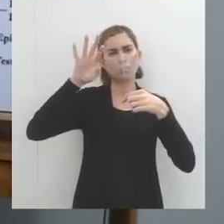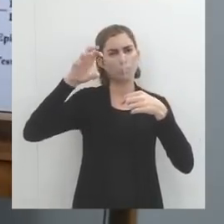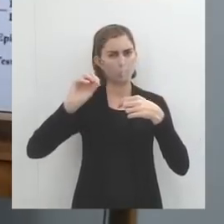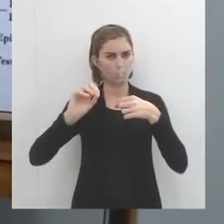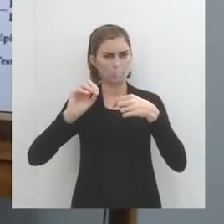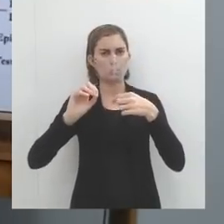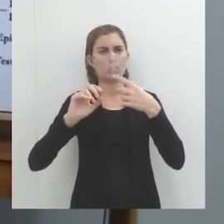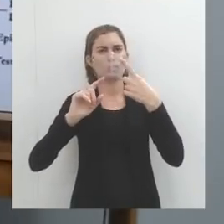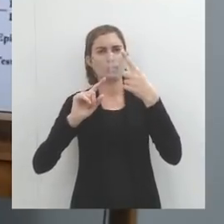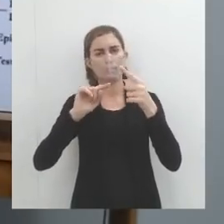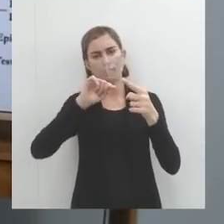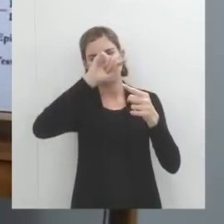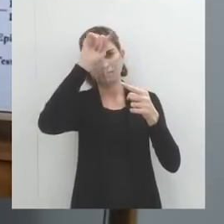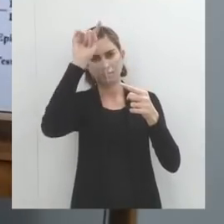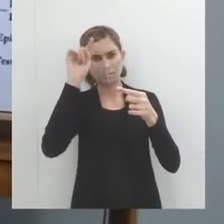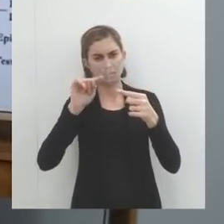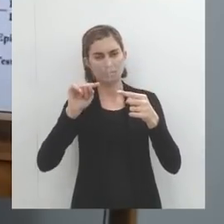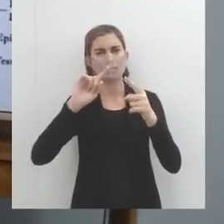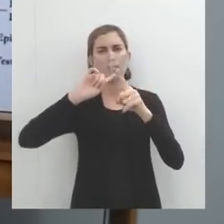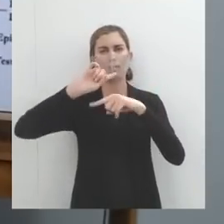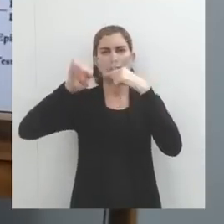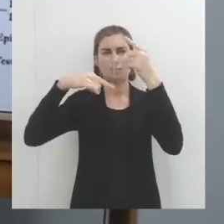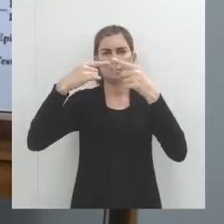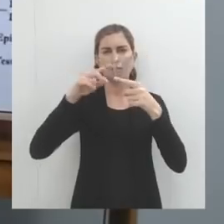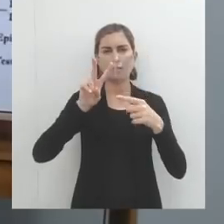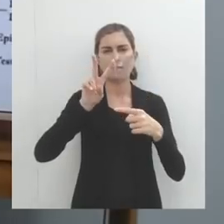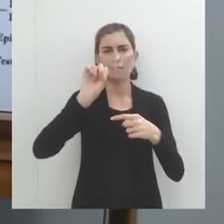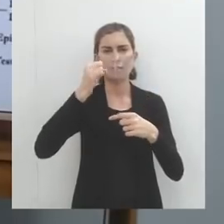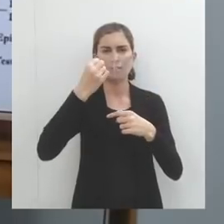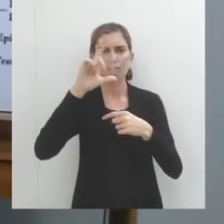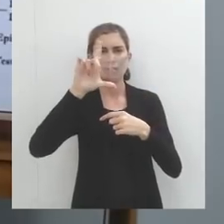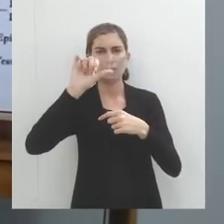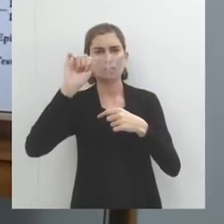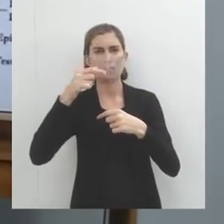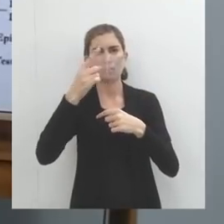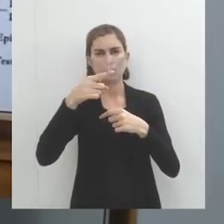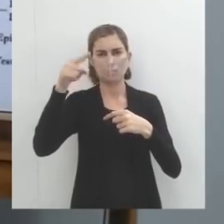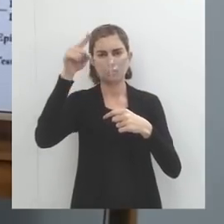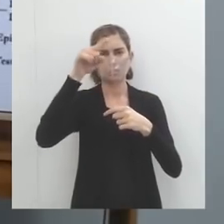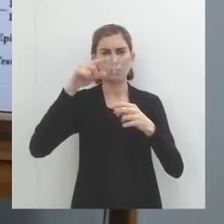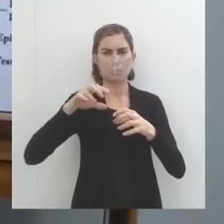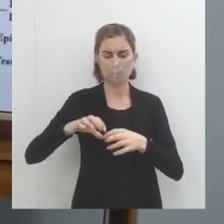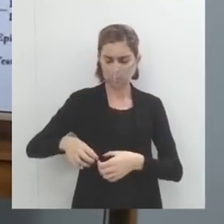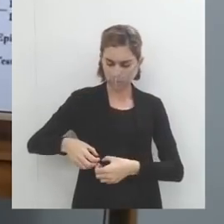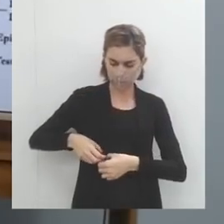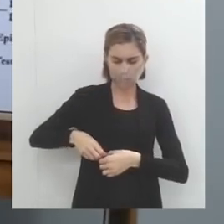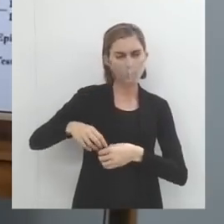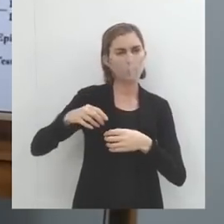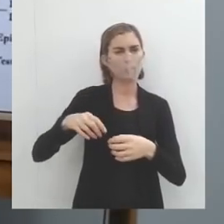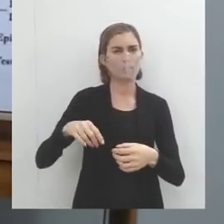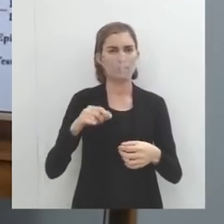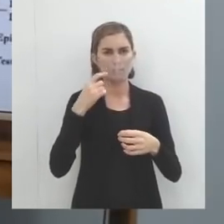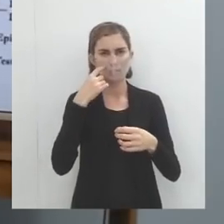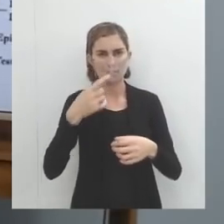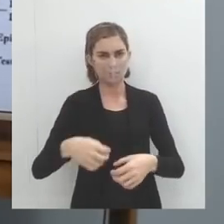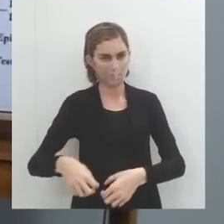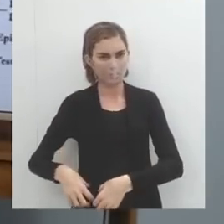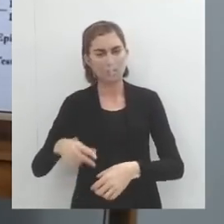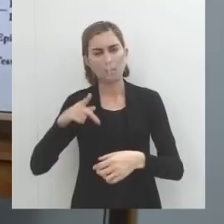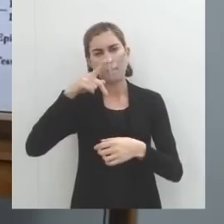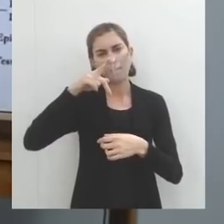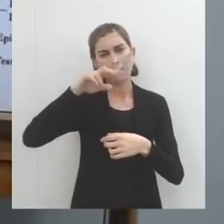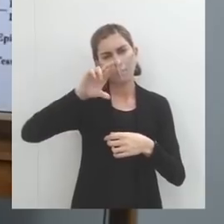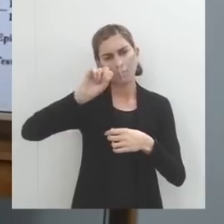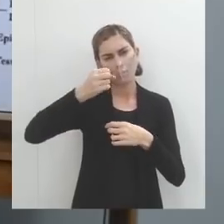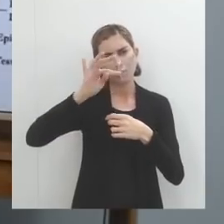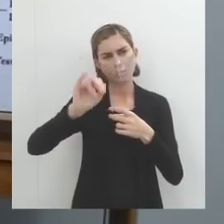falar disso, beleza? Depois eu tenho a vesícula seminal, a próstata, tá? Aí eu vou ter a